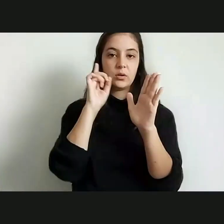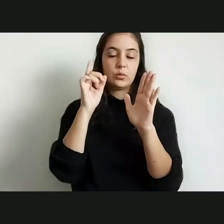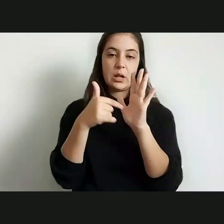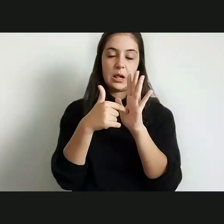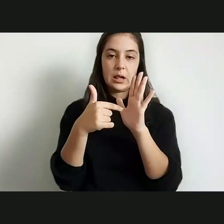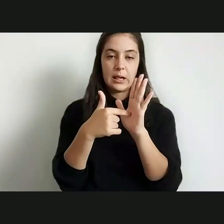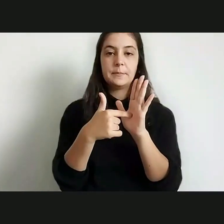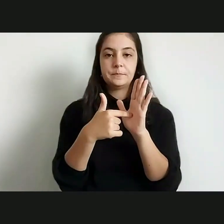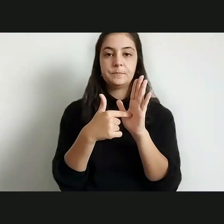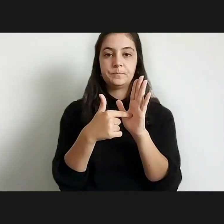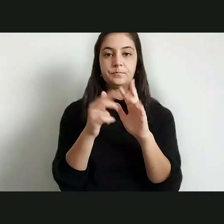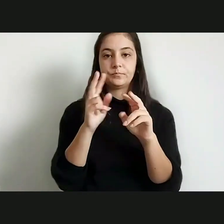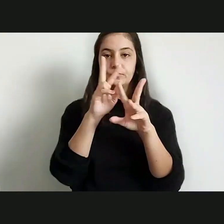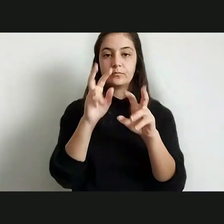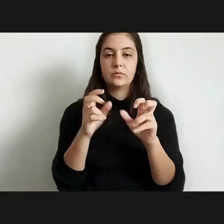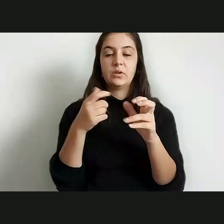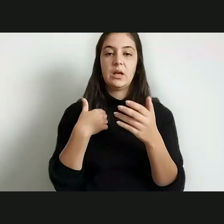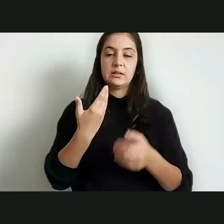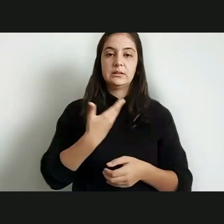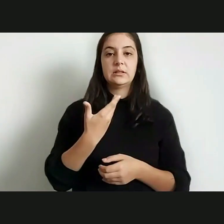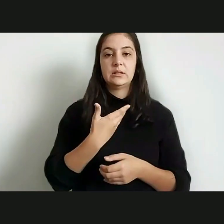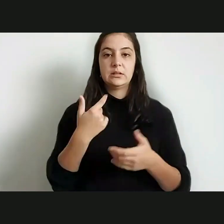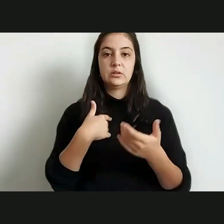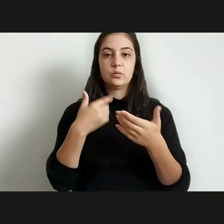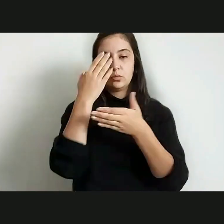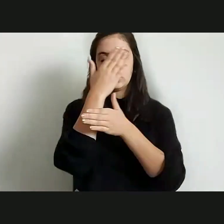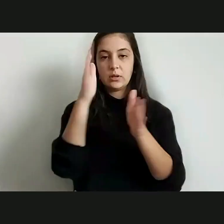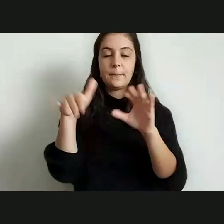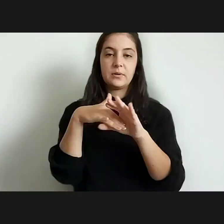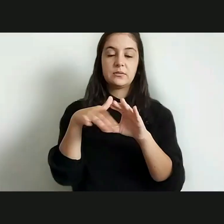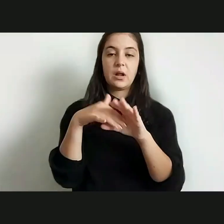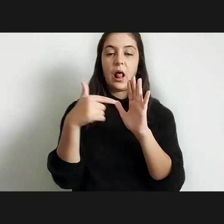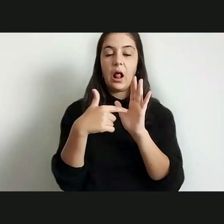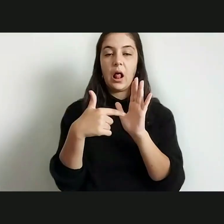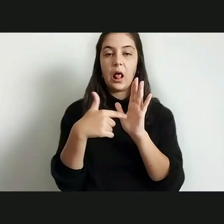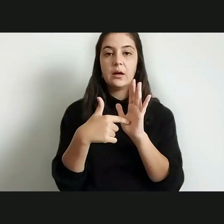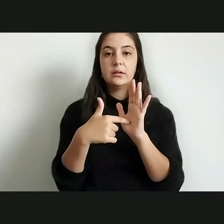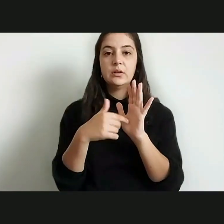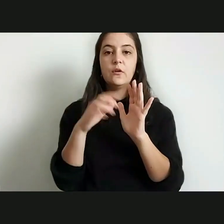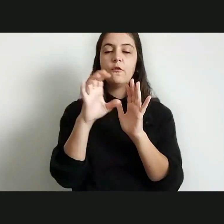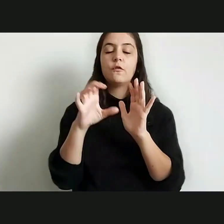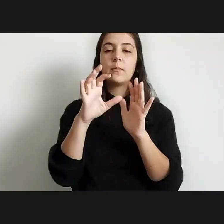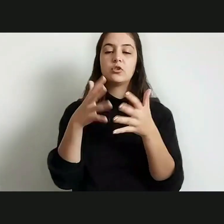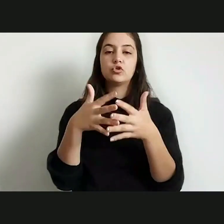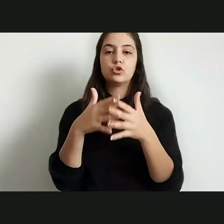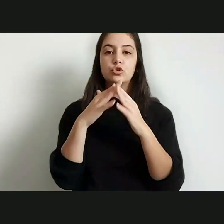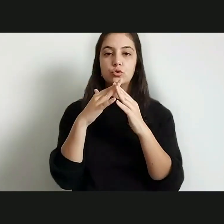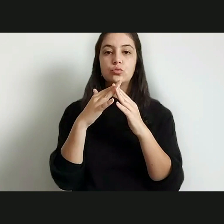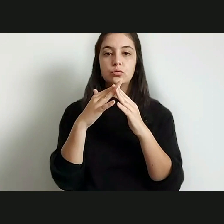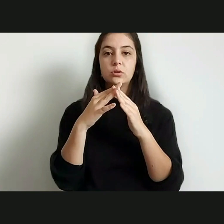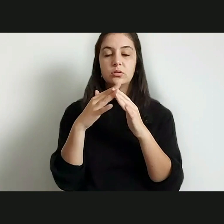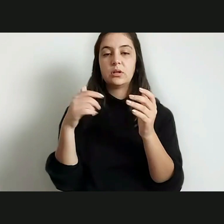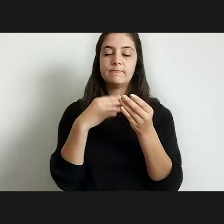verdade é que neste contexto de Estado de Direito Democrático a participação nos aparece como forma de estruturação da administração